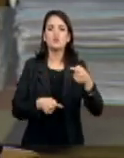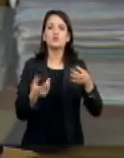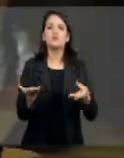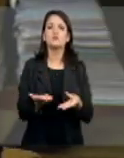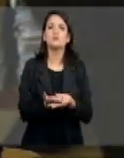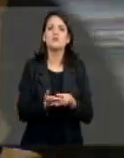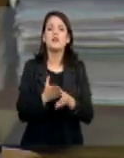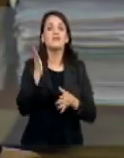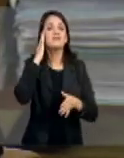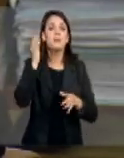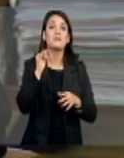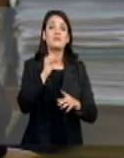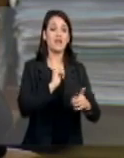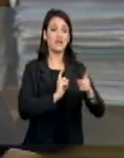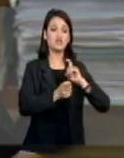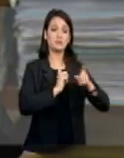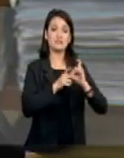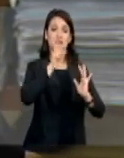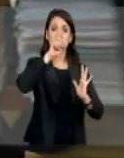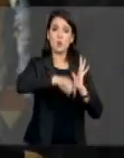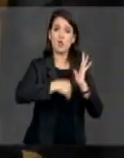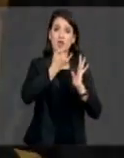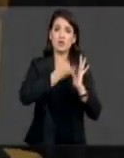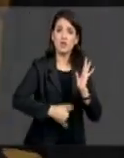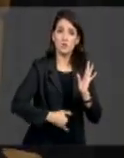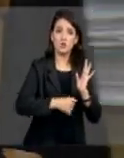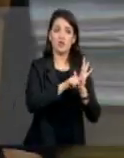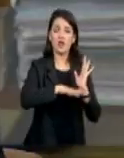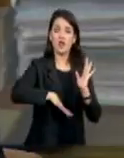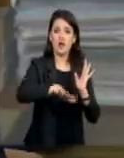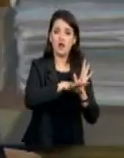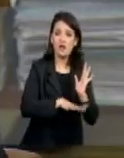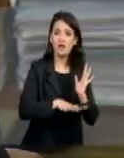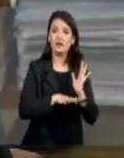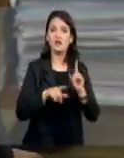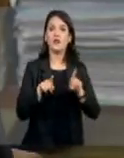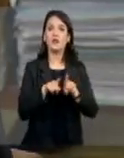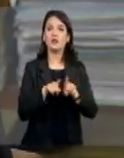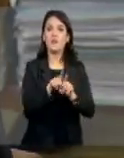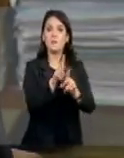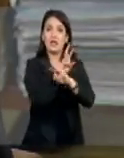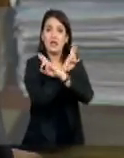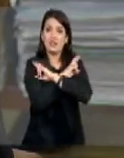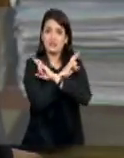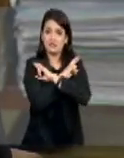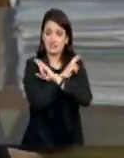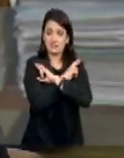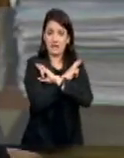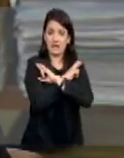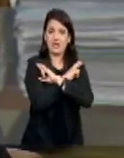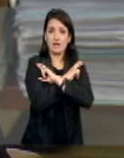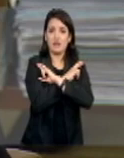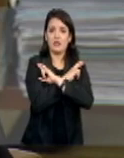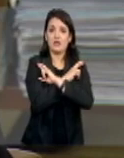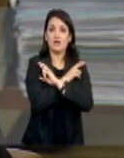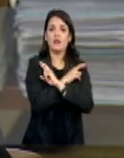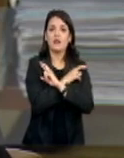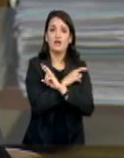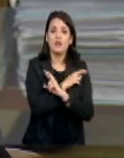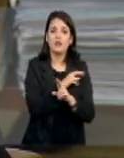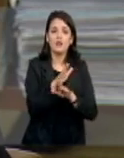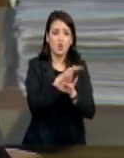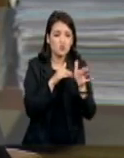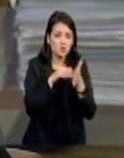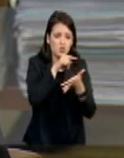tributária e um modo geral ea receita federal em particular com base nos documentos e